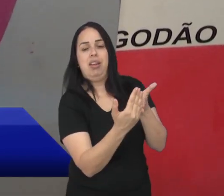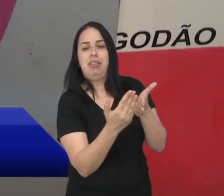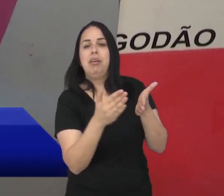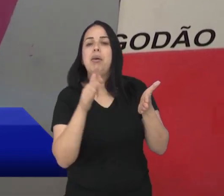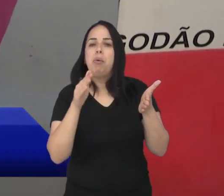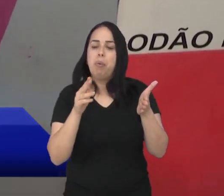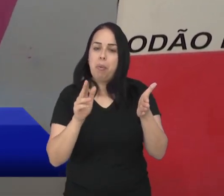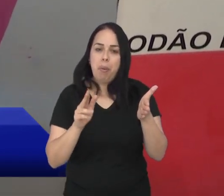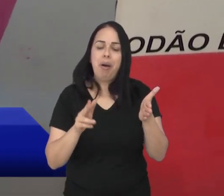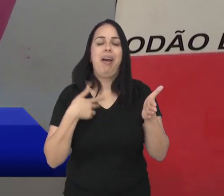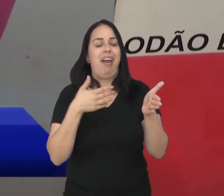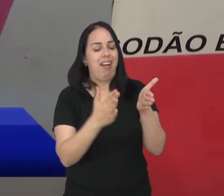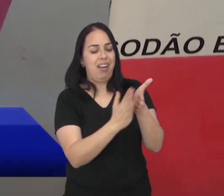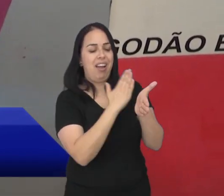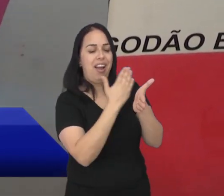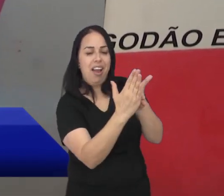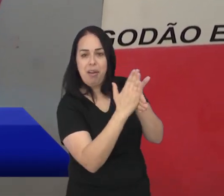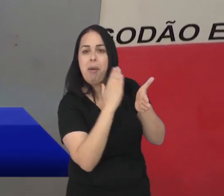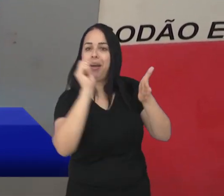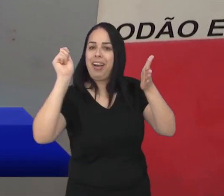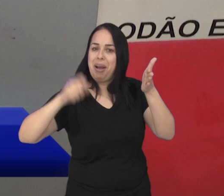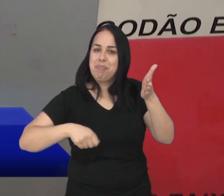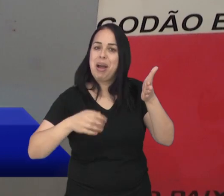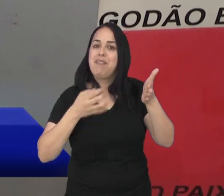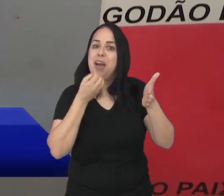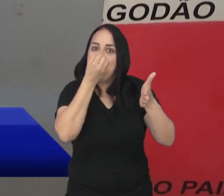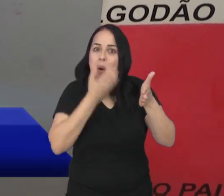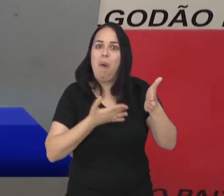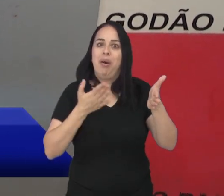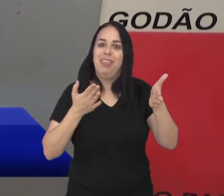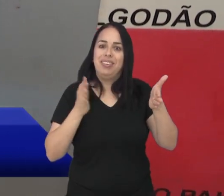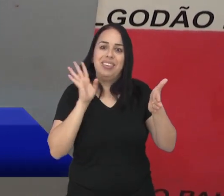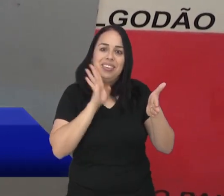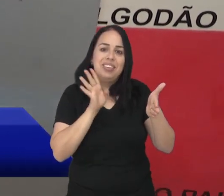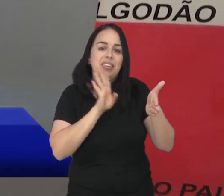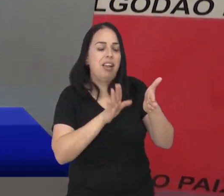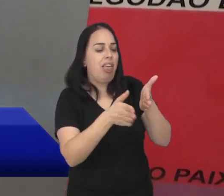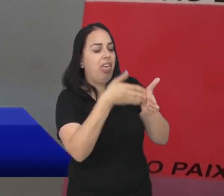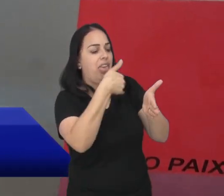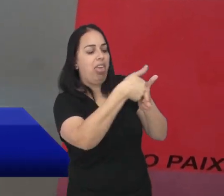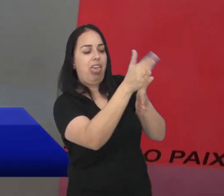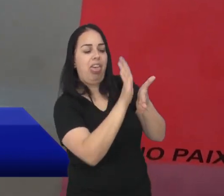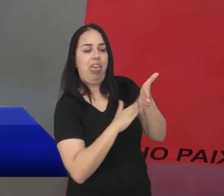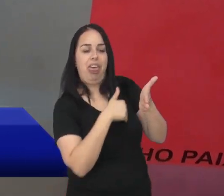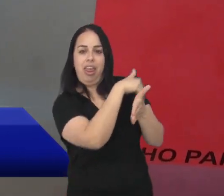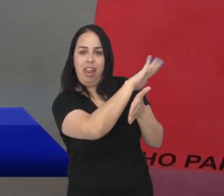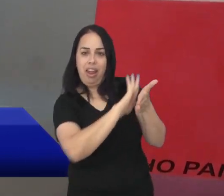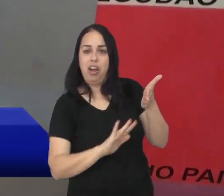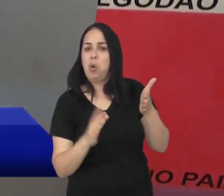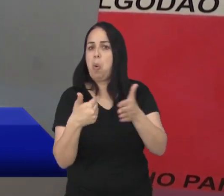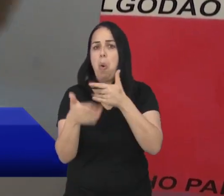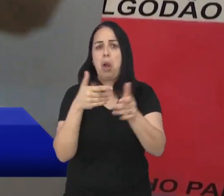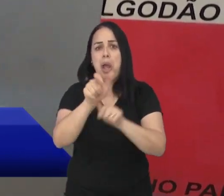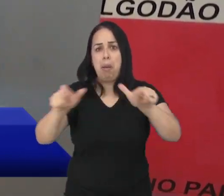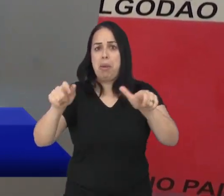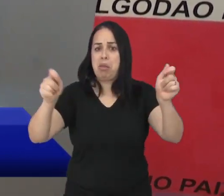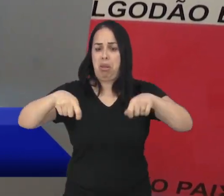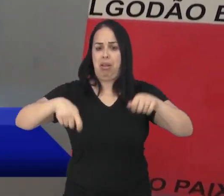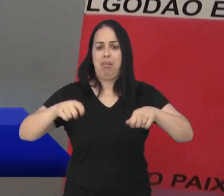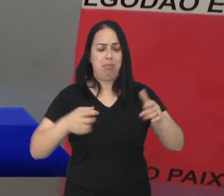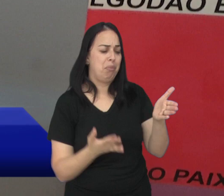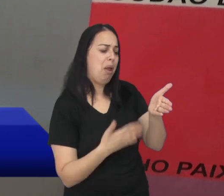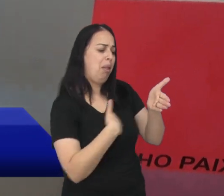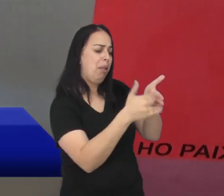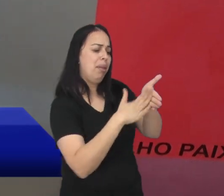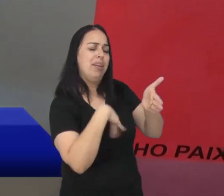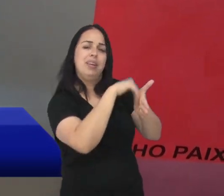porque o bacana do cimento queimado é isso mesmo, você fazer assim, ó, bem aleatório, então qualquer um pode